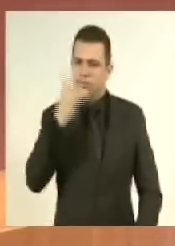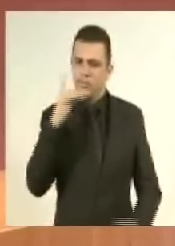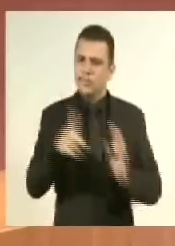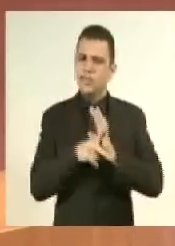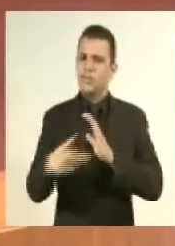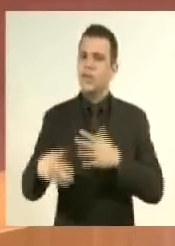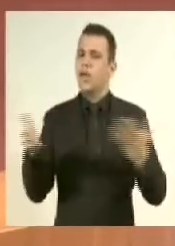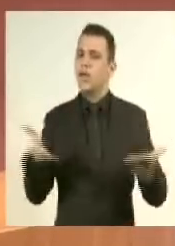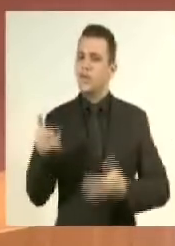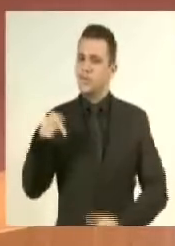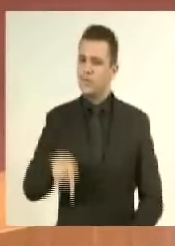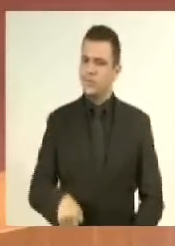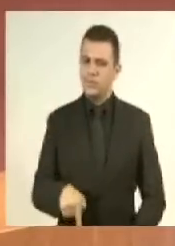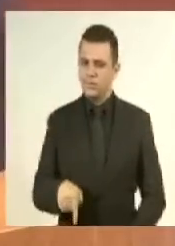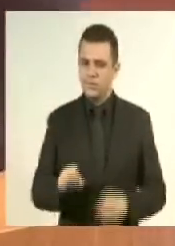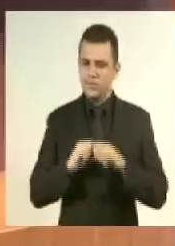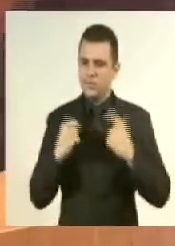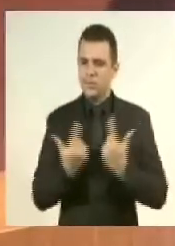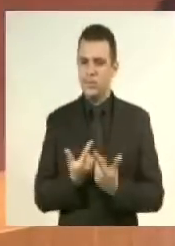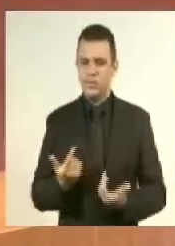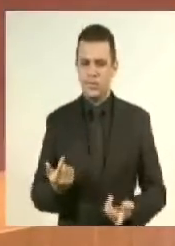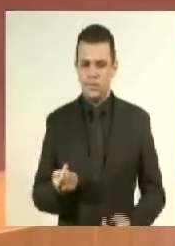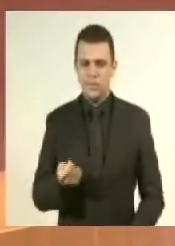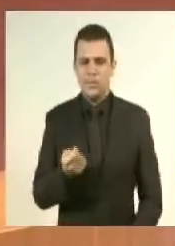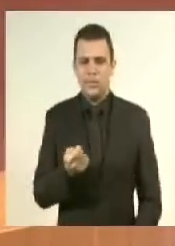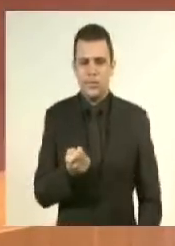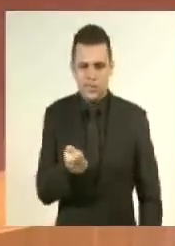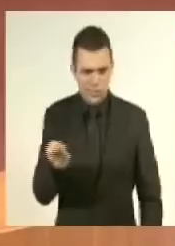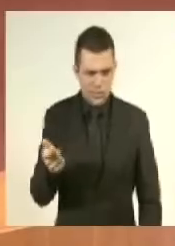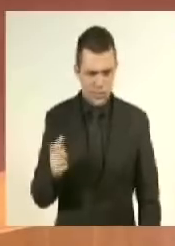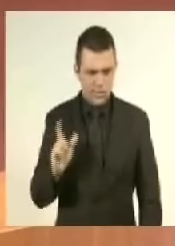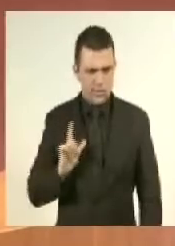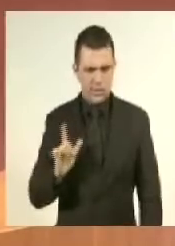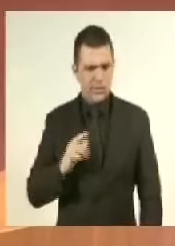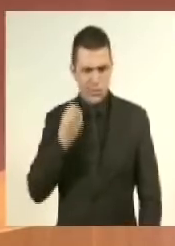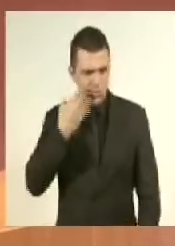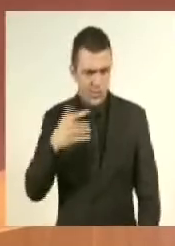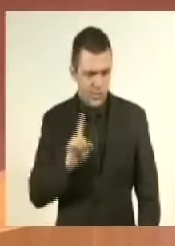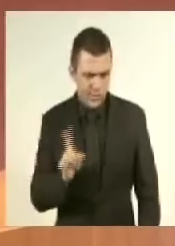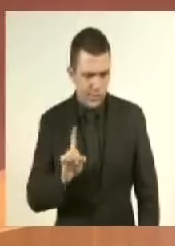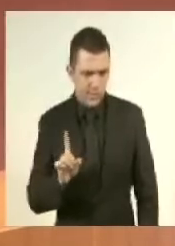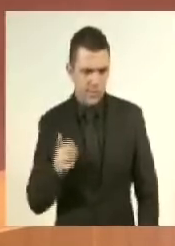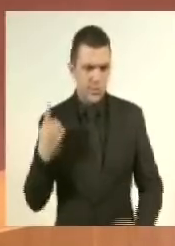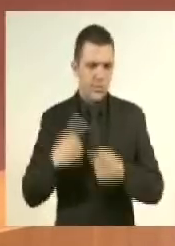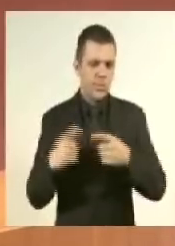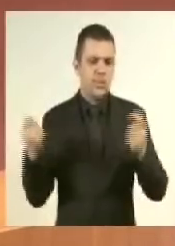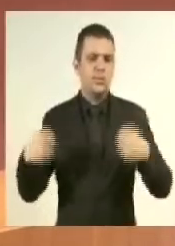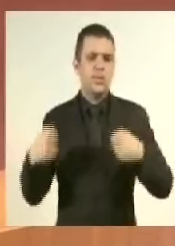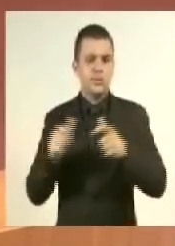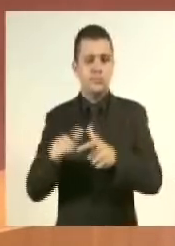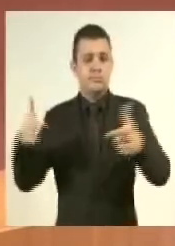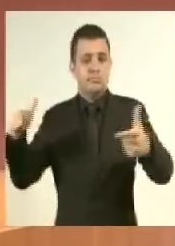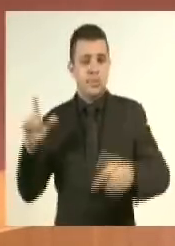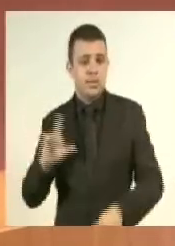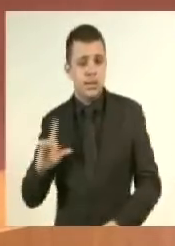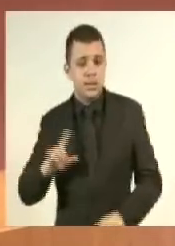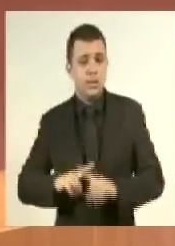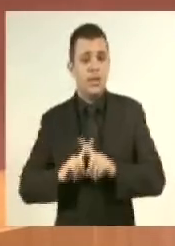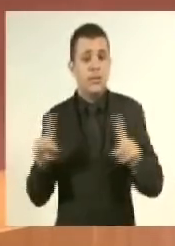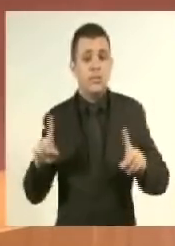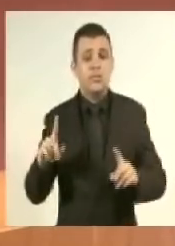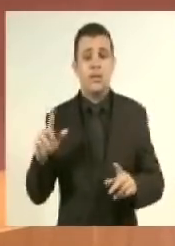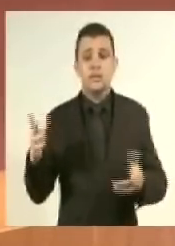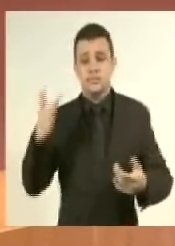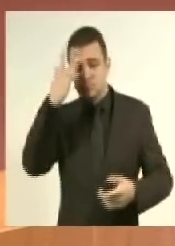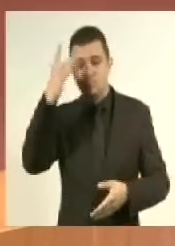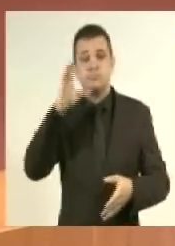Os poucos que tem. Não está bom porque o normal, deputada Edilásio, era que isso fosse muito maior. Mas essas vozes estão